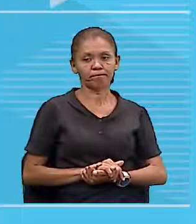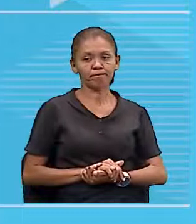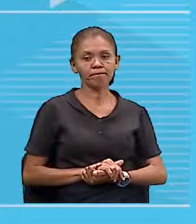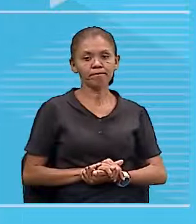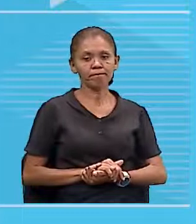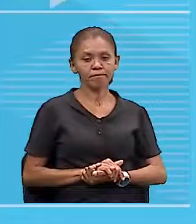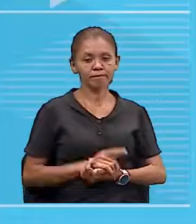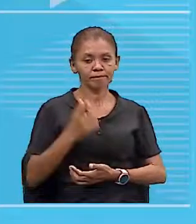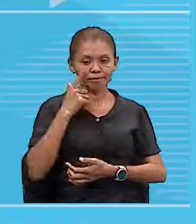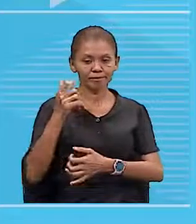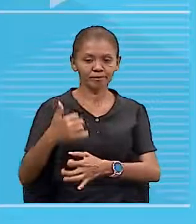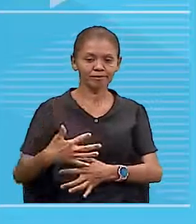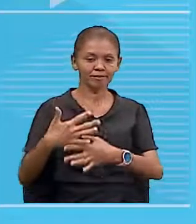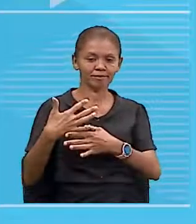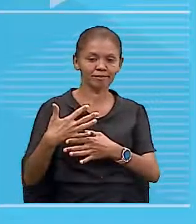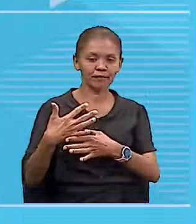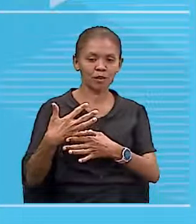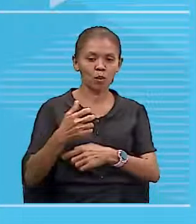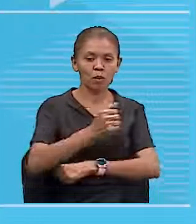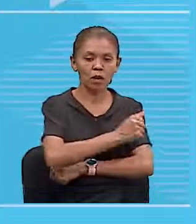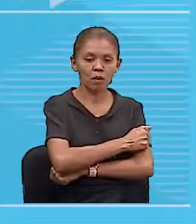canal A Vida Disse que a letra